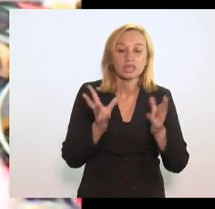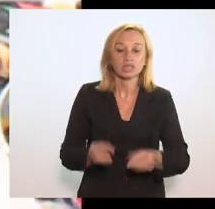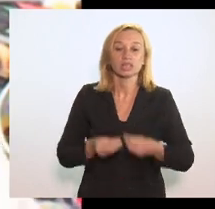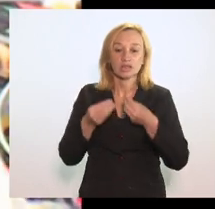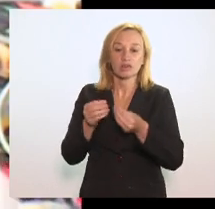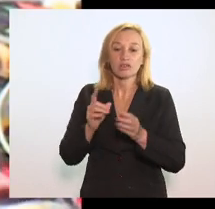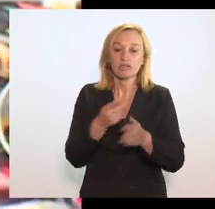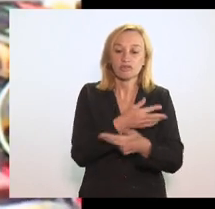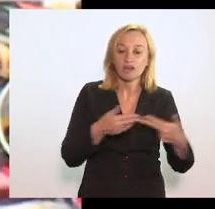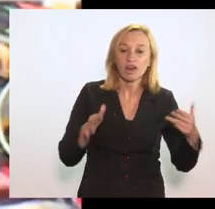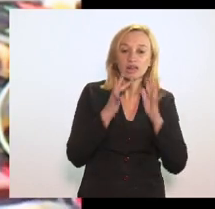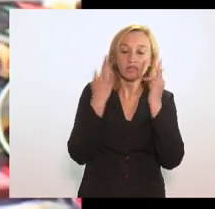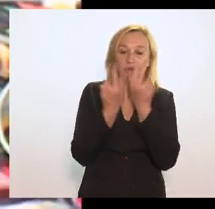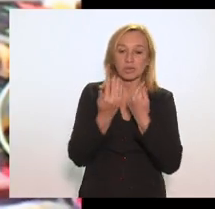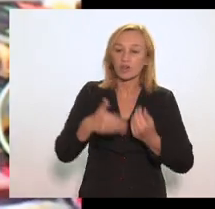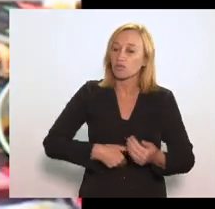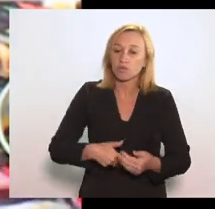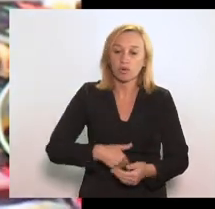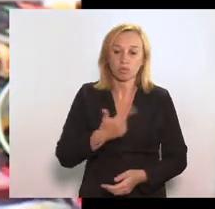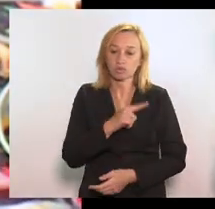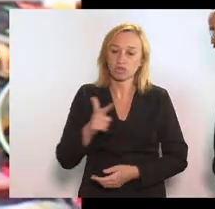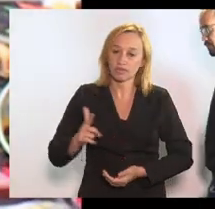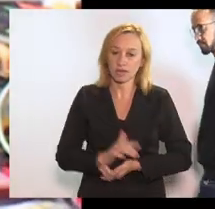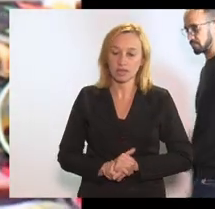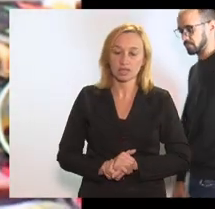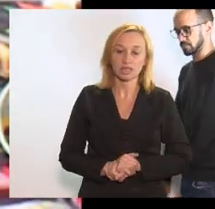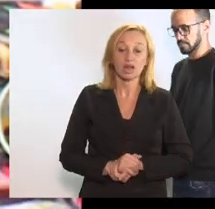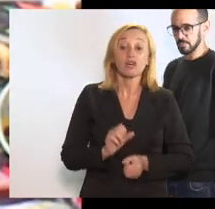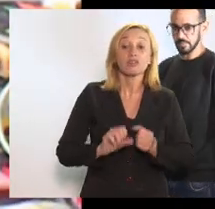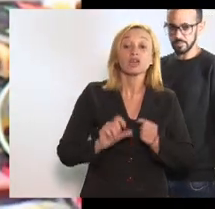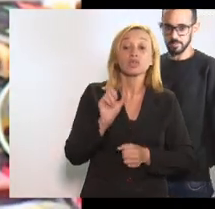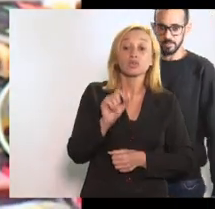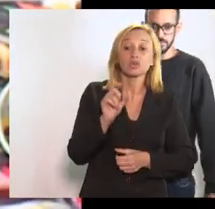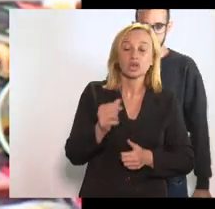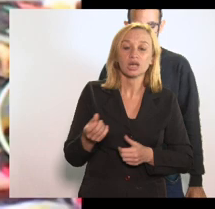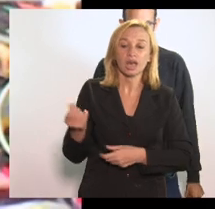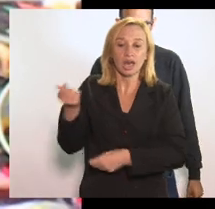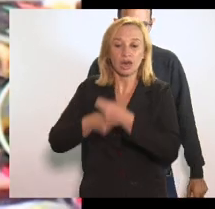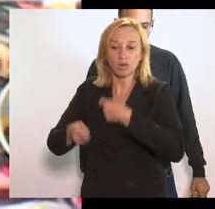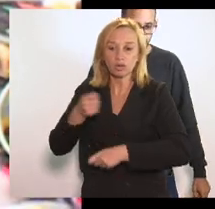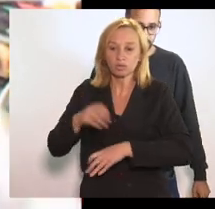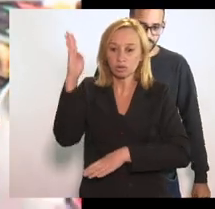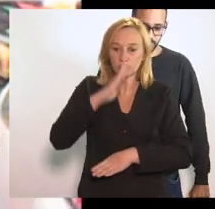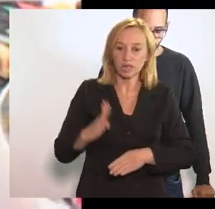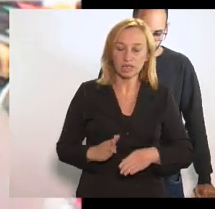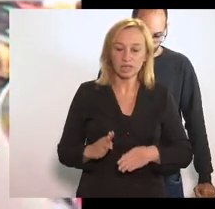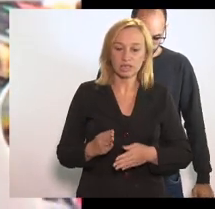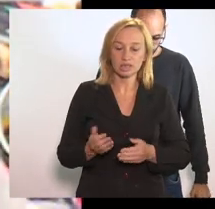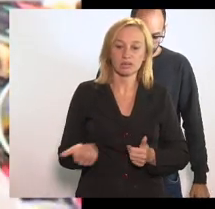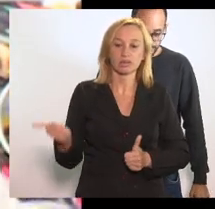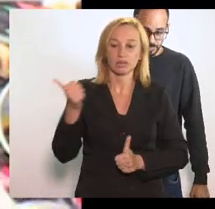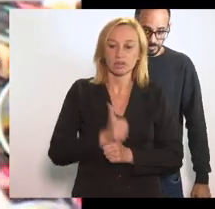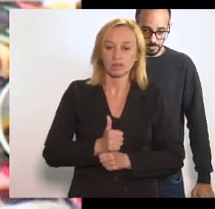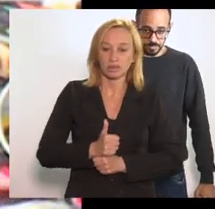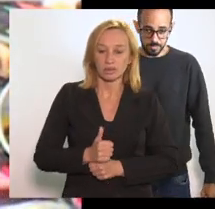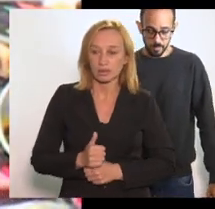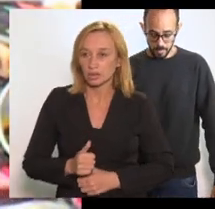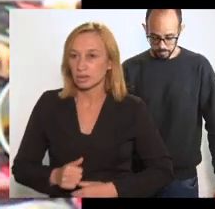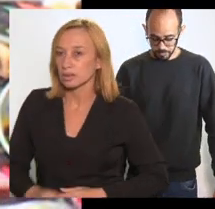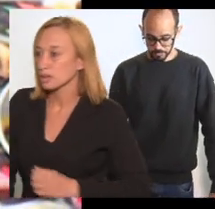várias famílias não morressem de fome, fez com que a economia brasileira caísse muito menos do que se